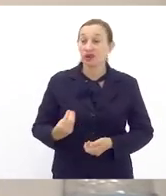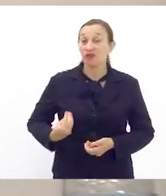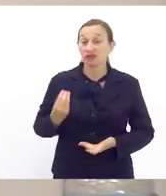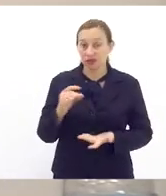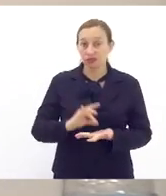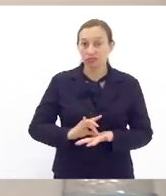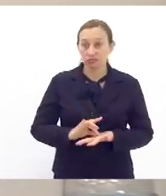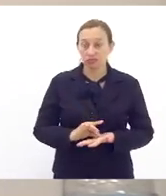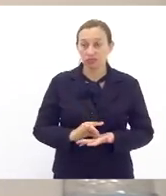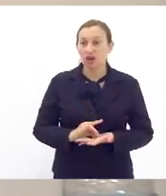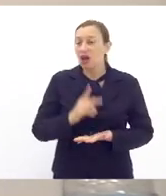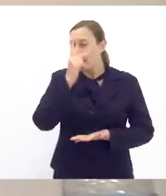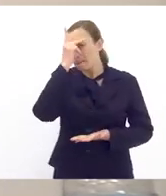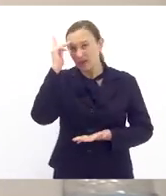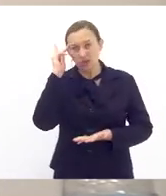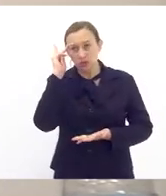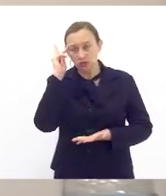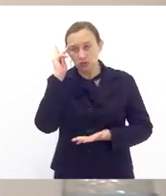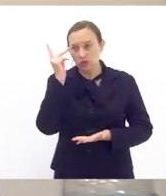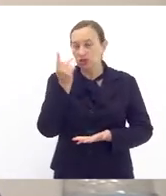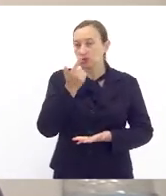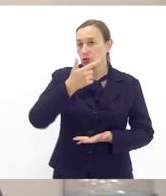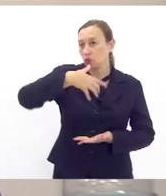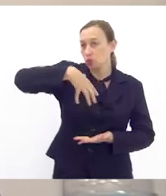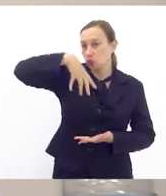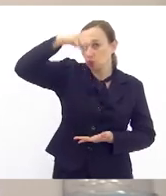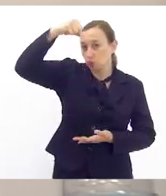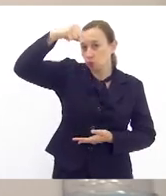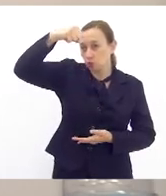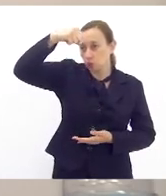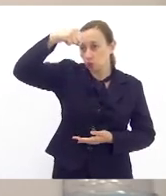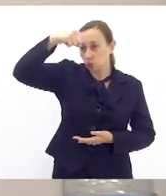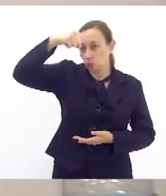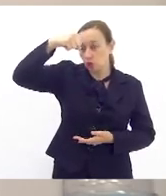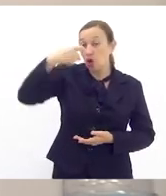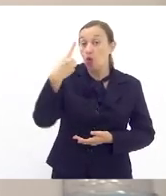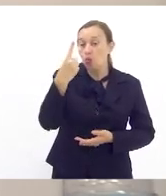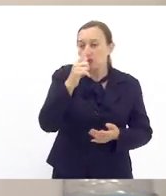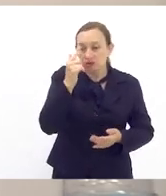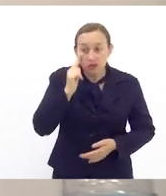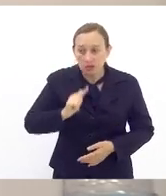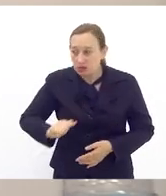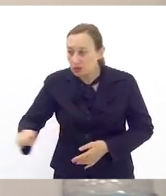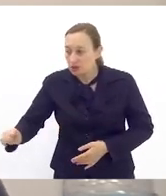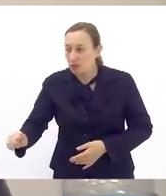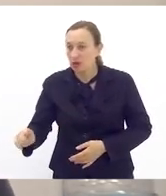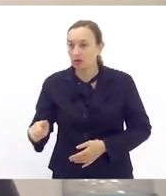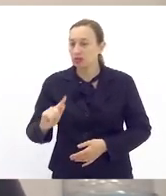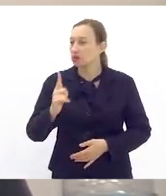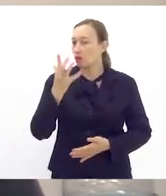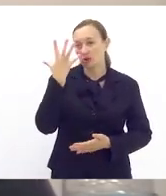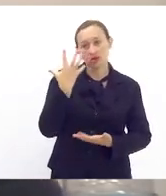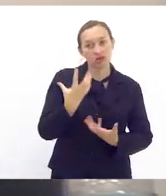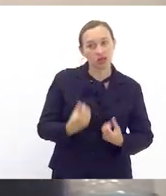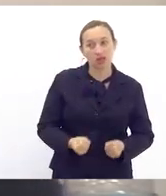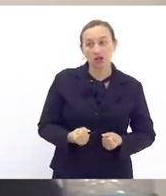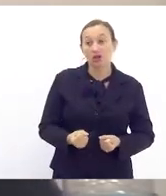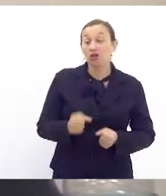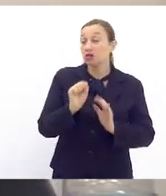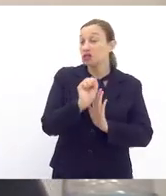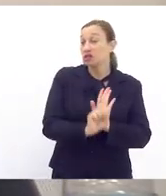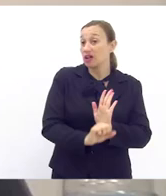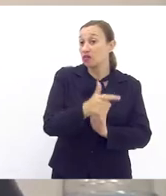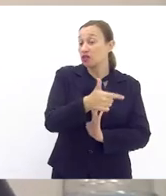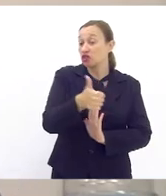a vida de pessoas que ficaram sem energia por até uma semana é inacreditável no século 21